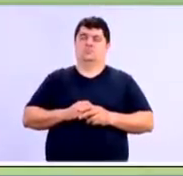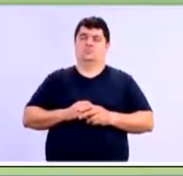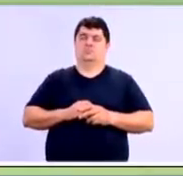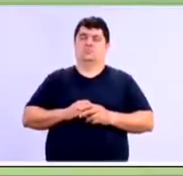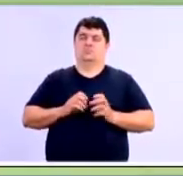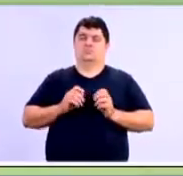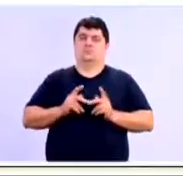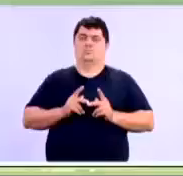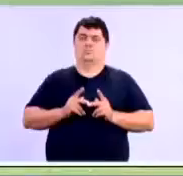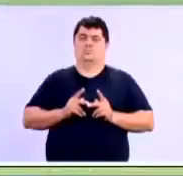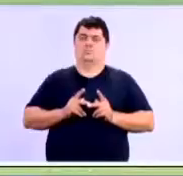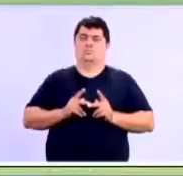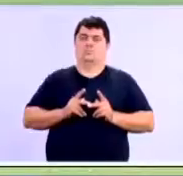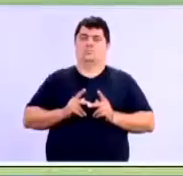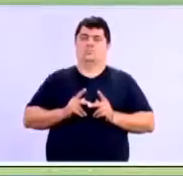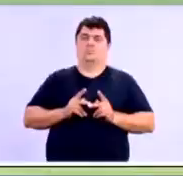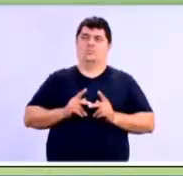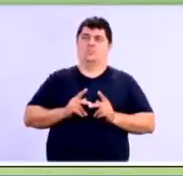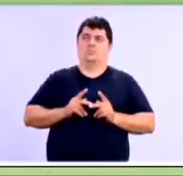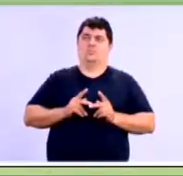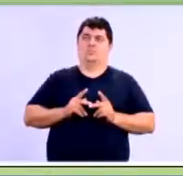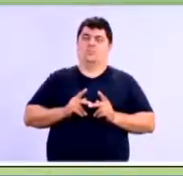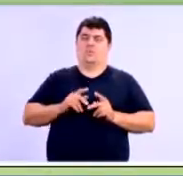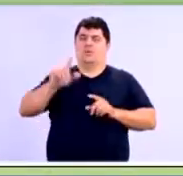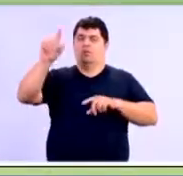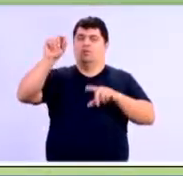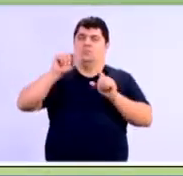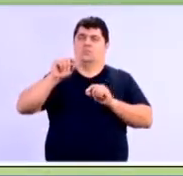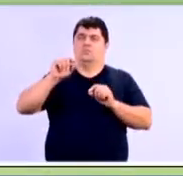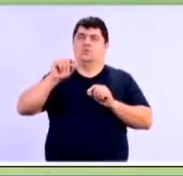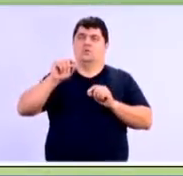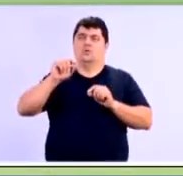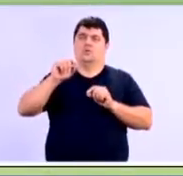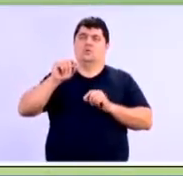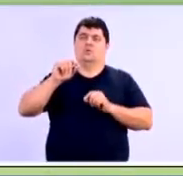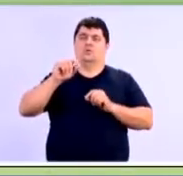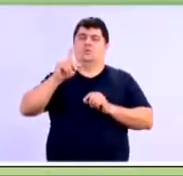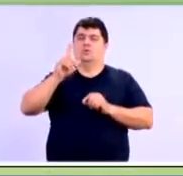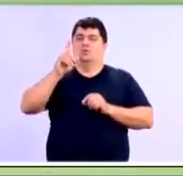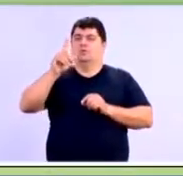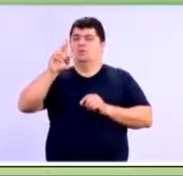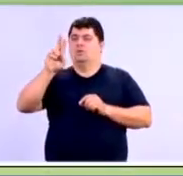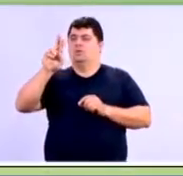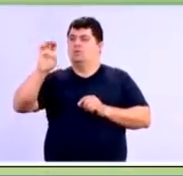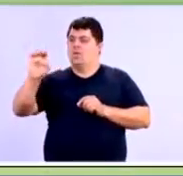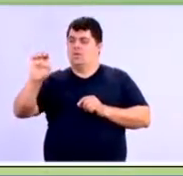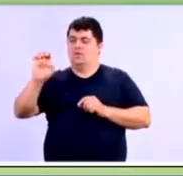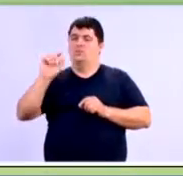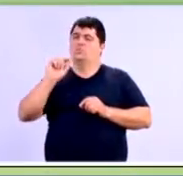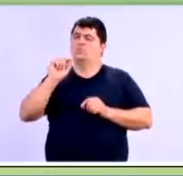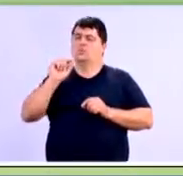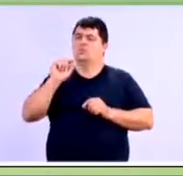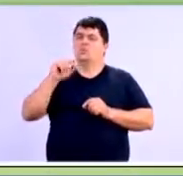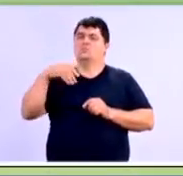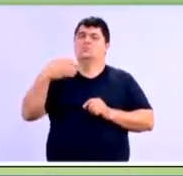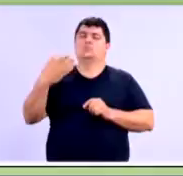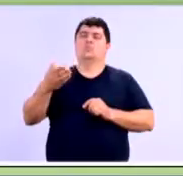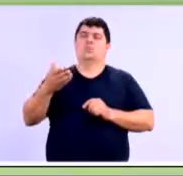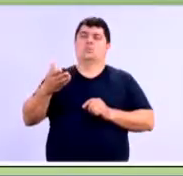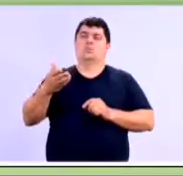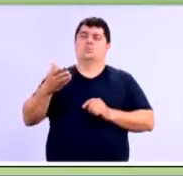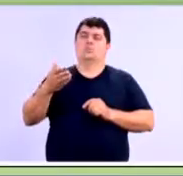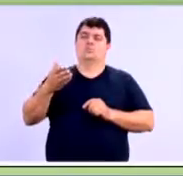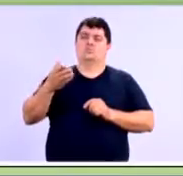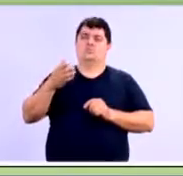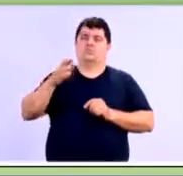Fechado? Então, nós temos o seguinte, nós vamos precisar de que mais? Nós vamos precisar também da DRE. E da DRE, o que a gente vai usar?